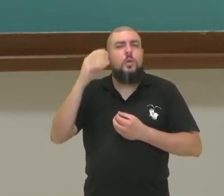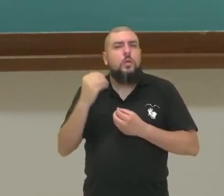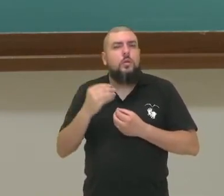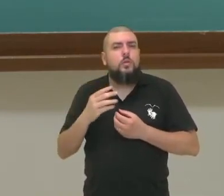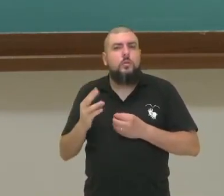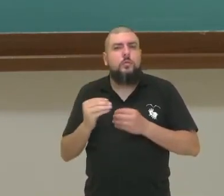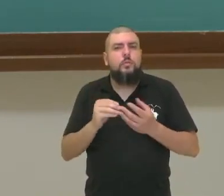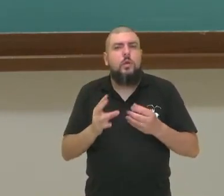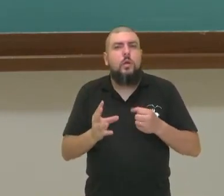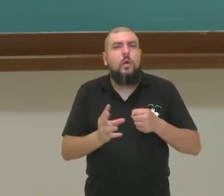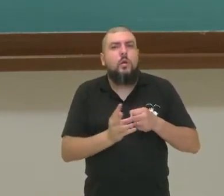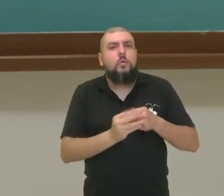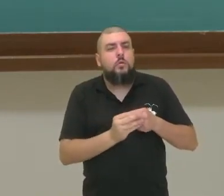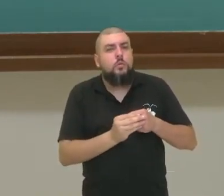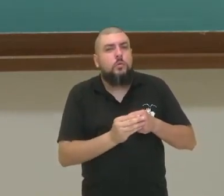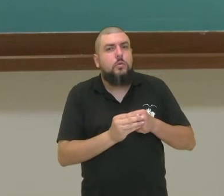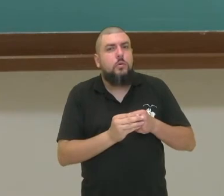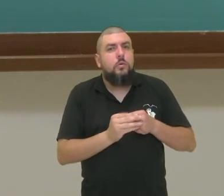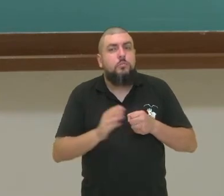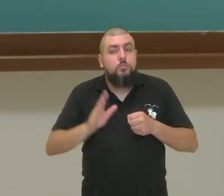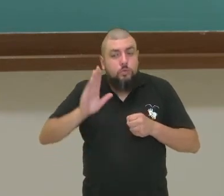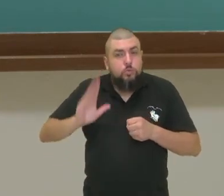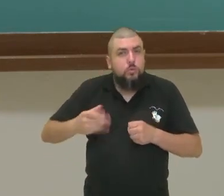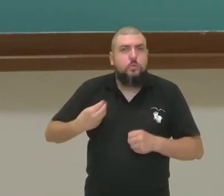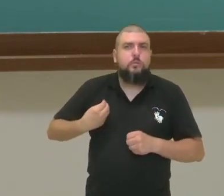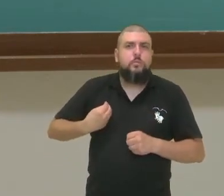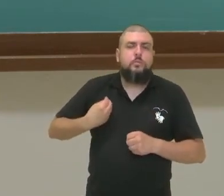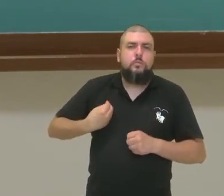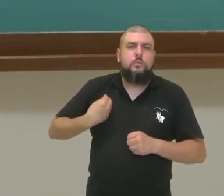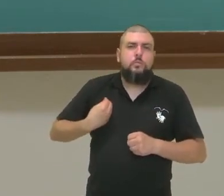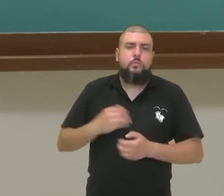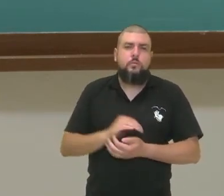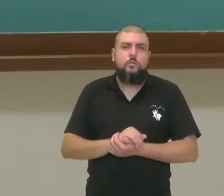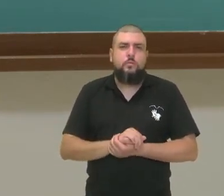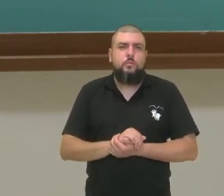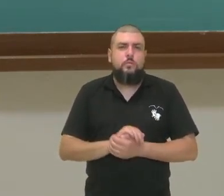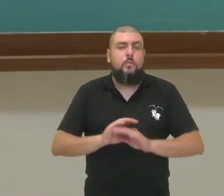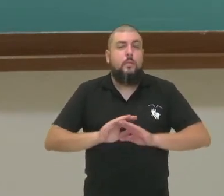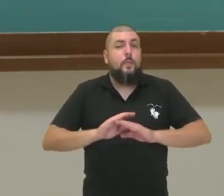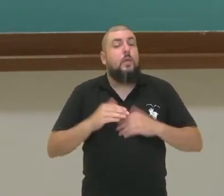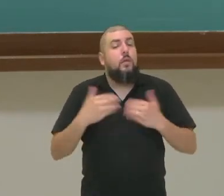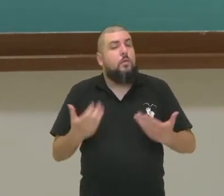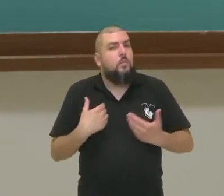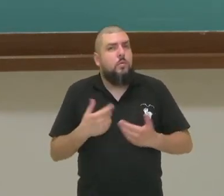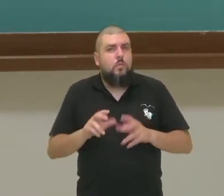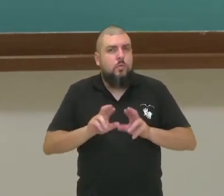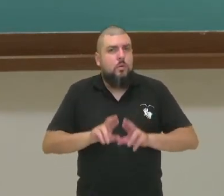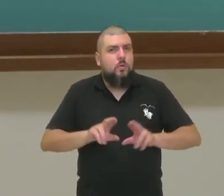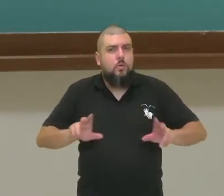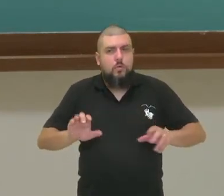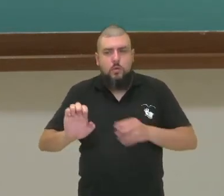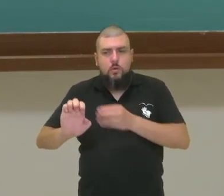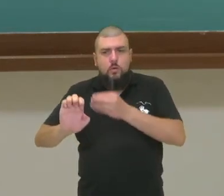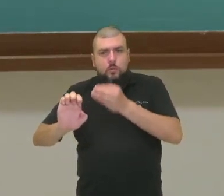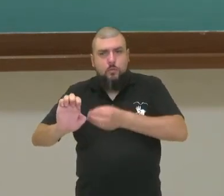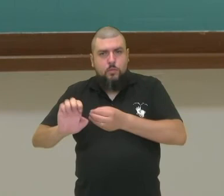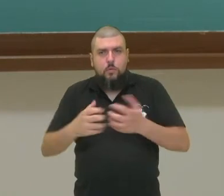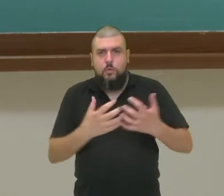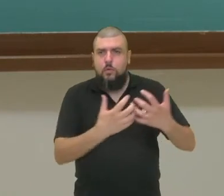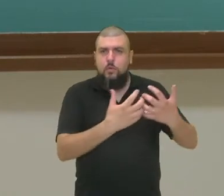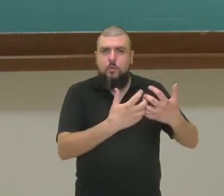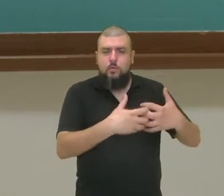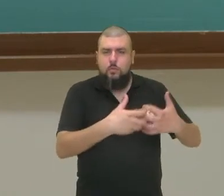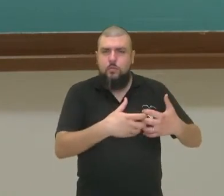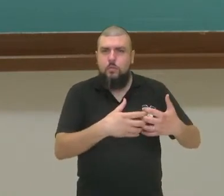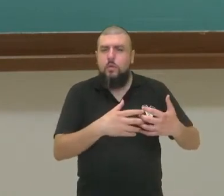conhecimento já aparecendo. Então, essa diferença entre empirismo e racionalismo já podem datar lá